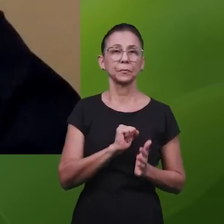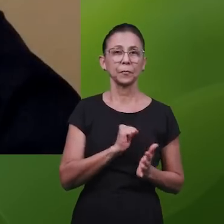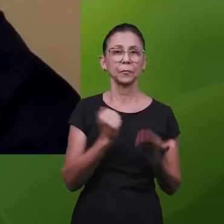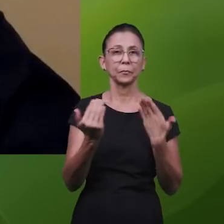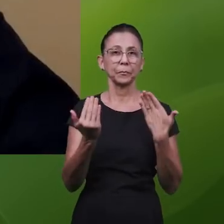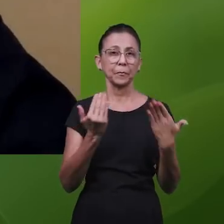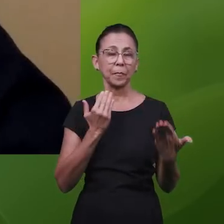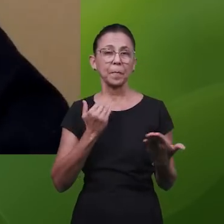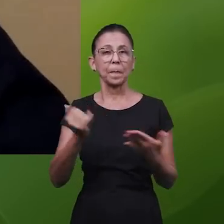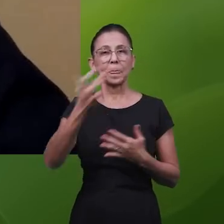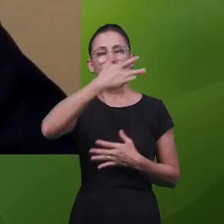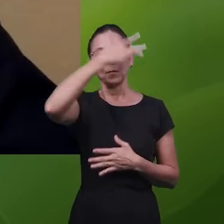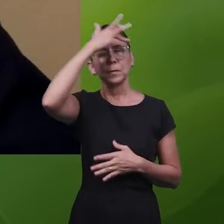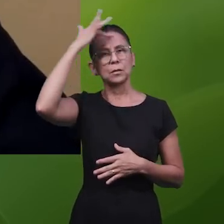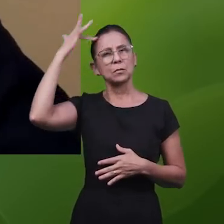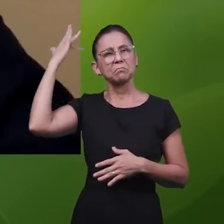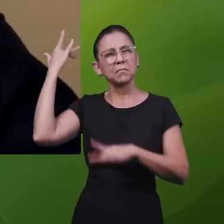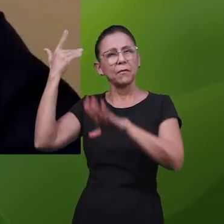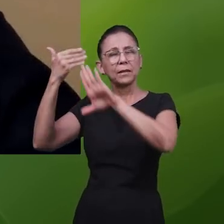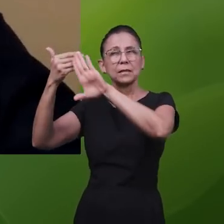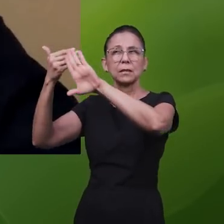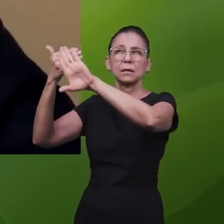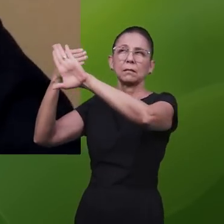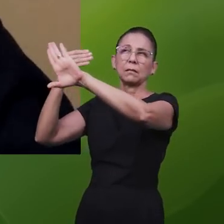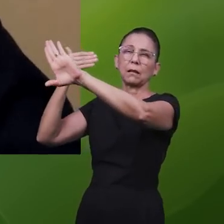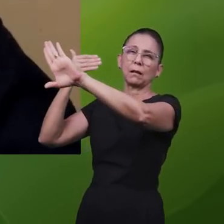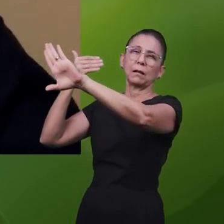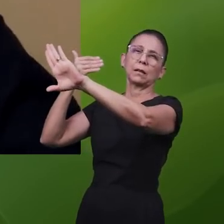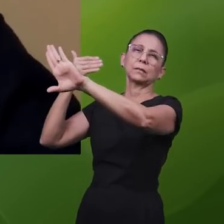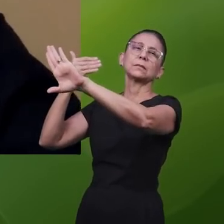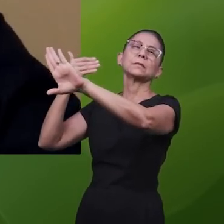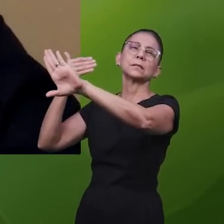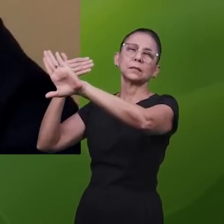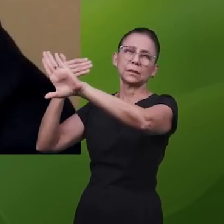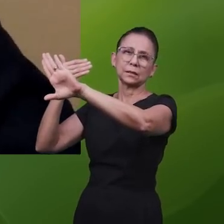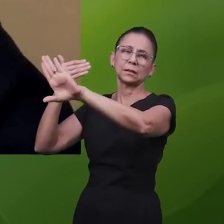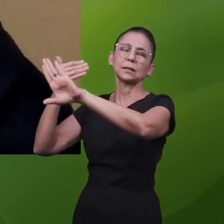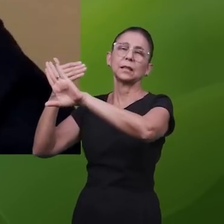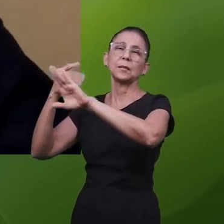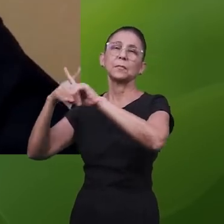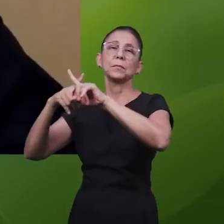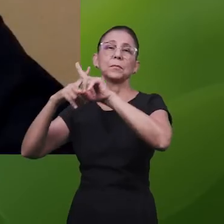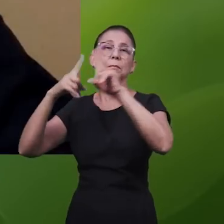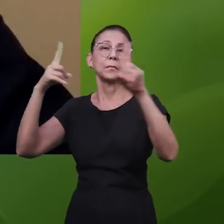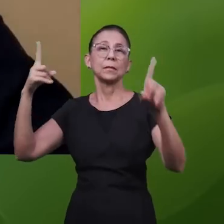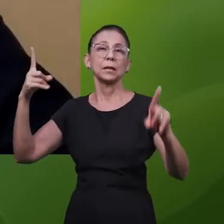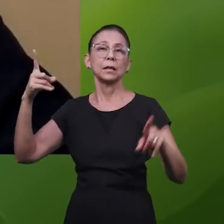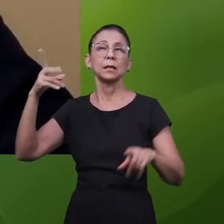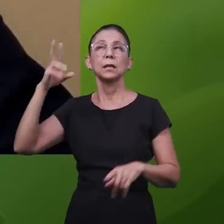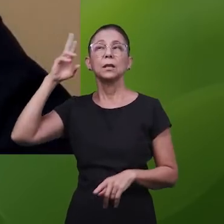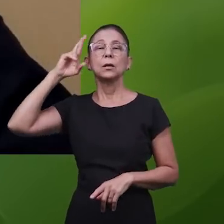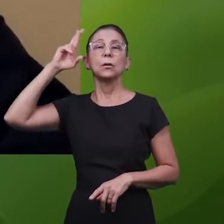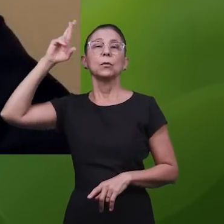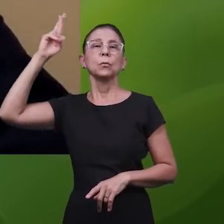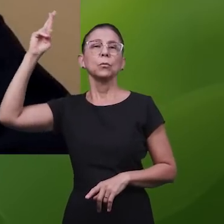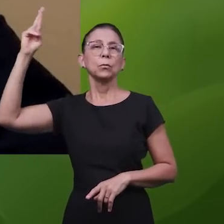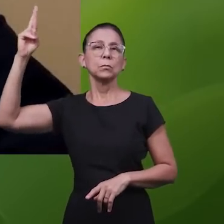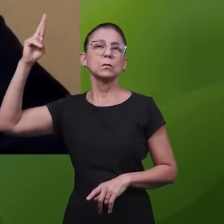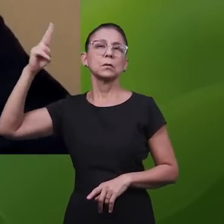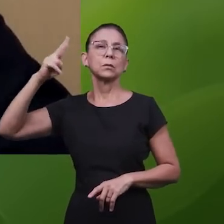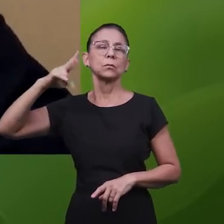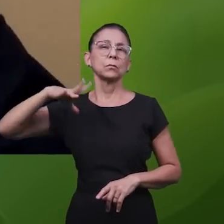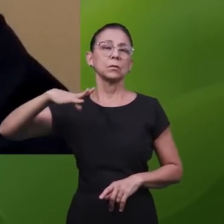mas que o Senhor escolhe, o Senhor chama, proporciona uma experiência e